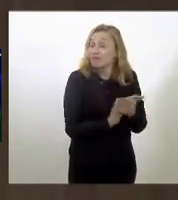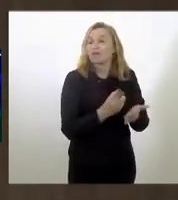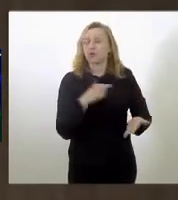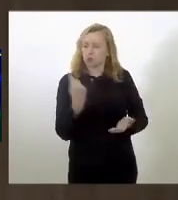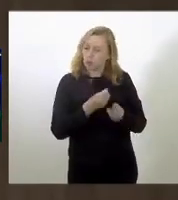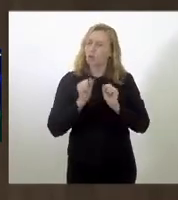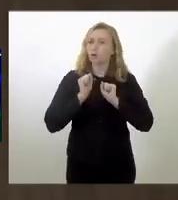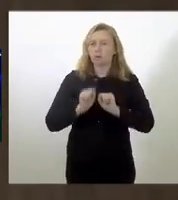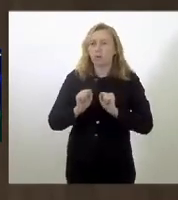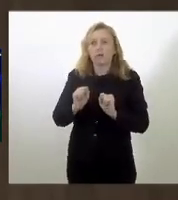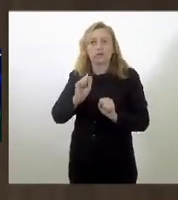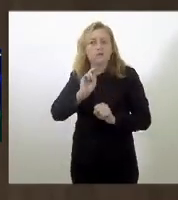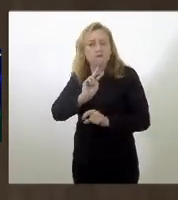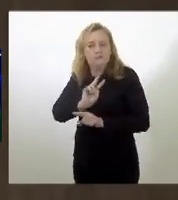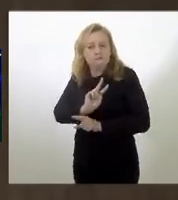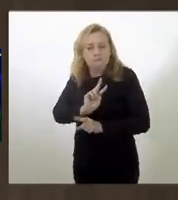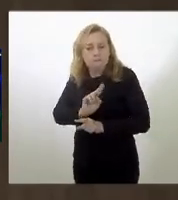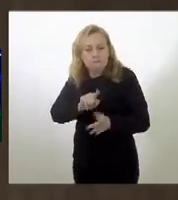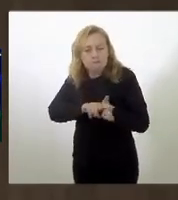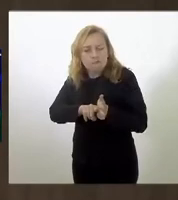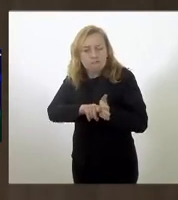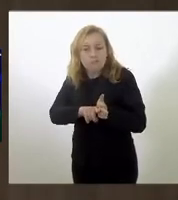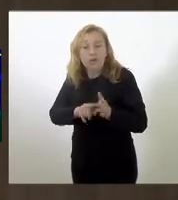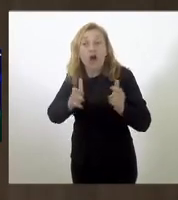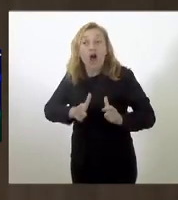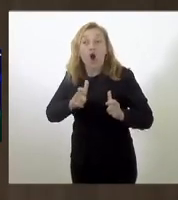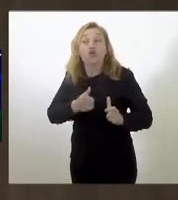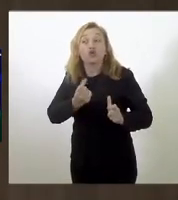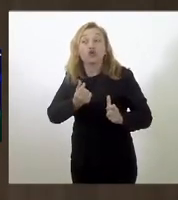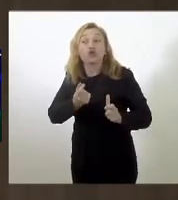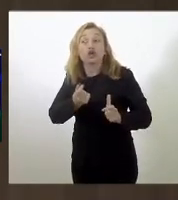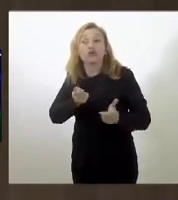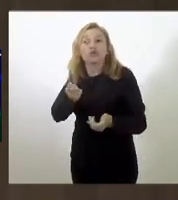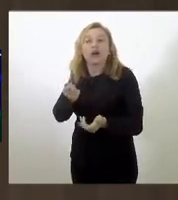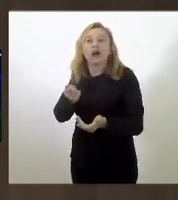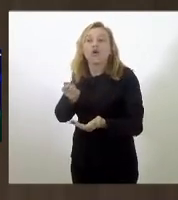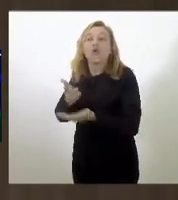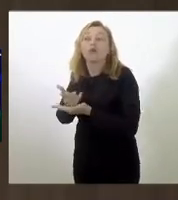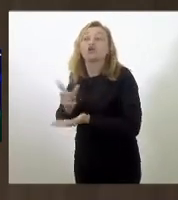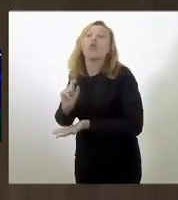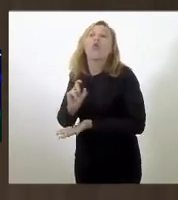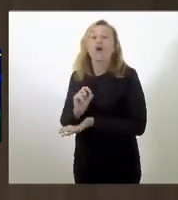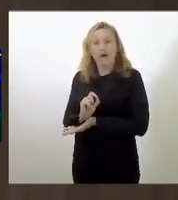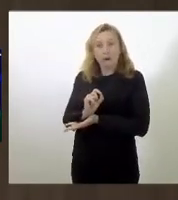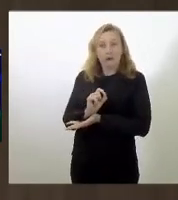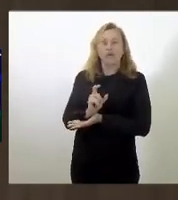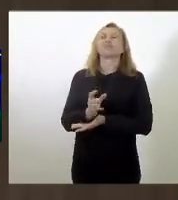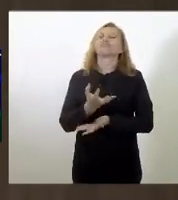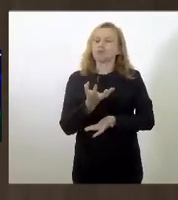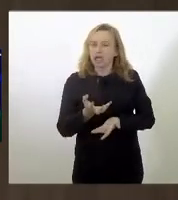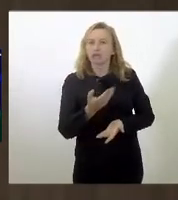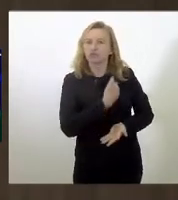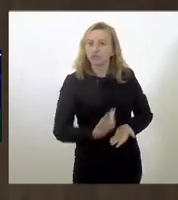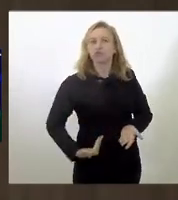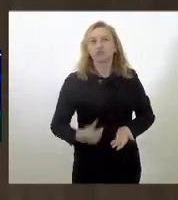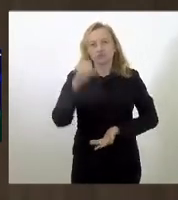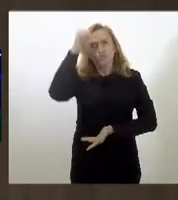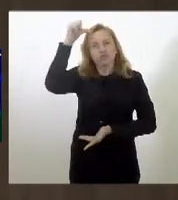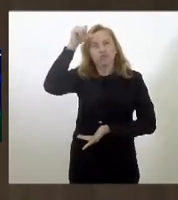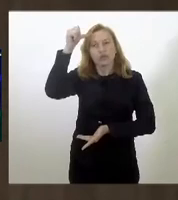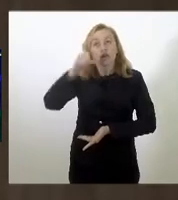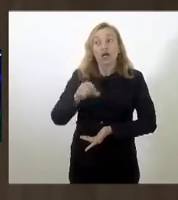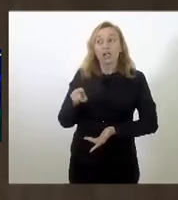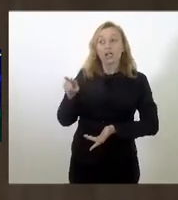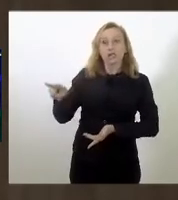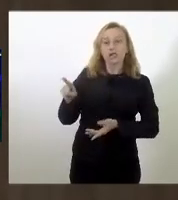possa fiscalizar aonde está sendo gasto esse dinheiro. Então, nós queremos que o governador Cláudio Castro, que